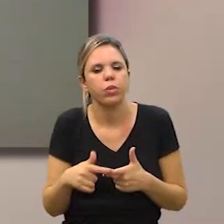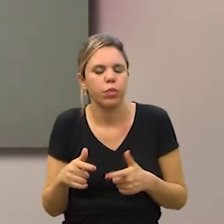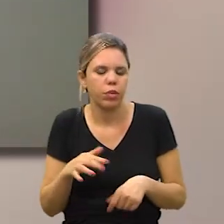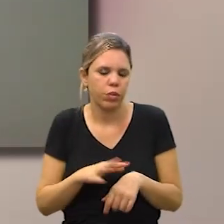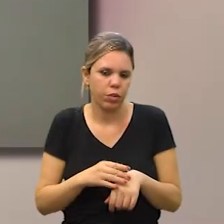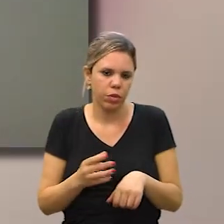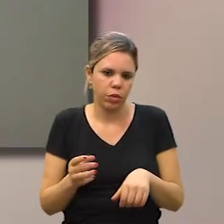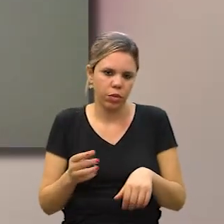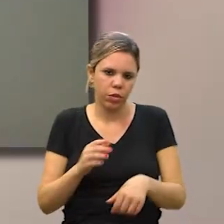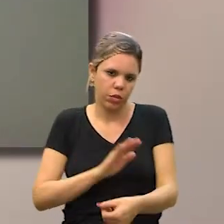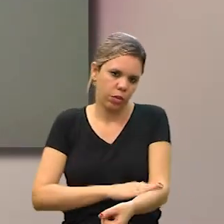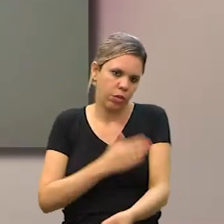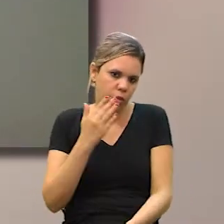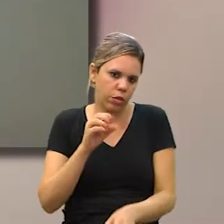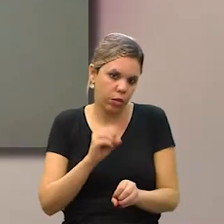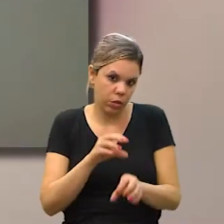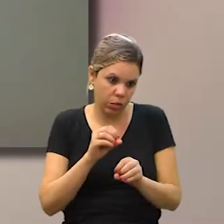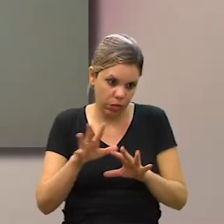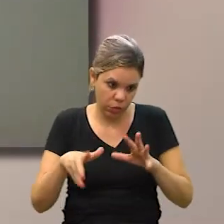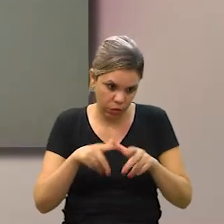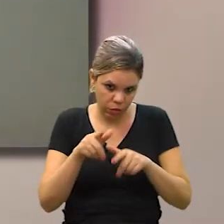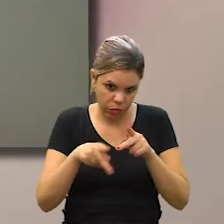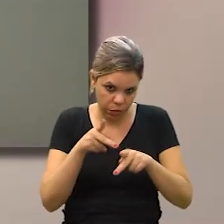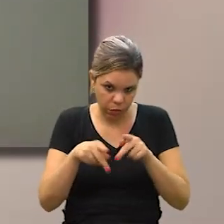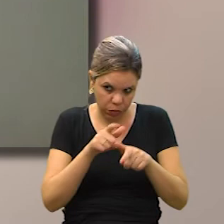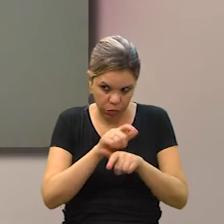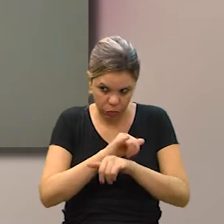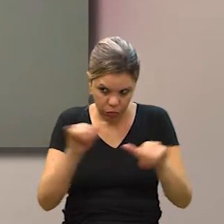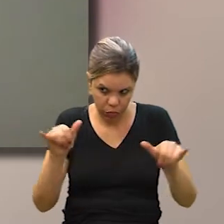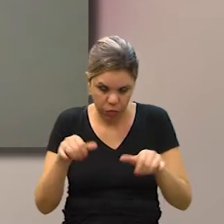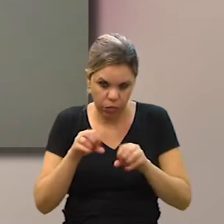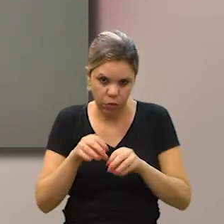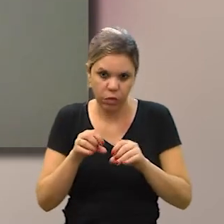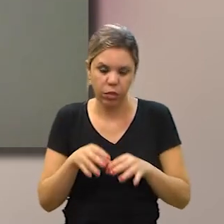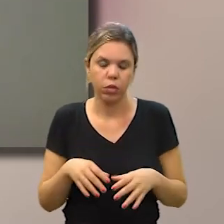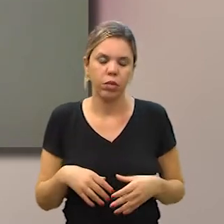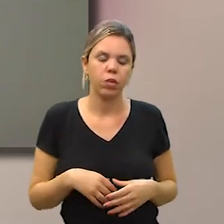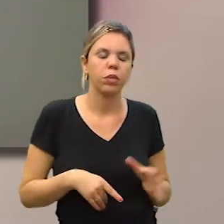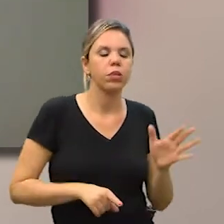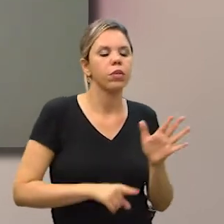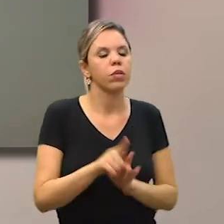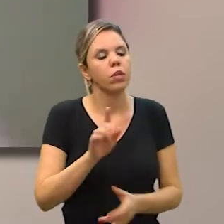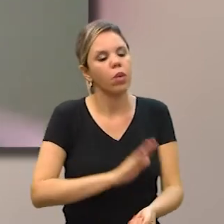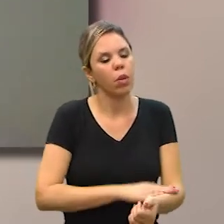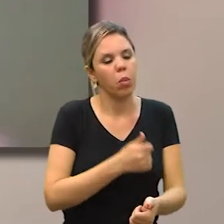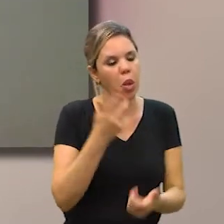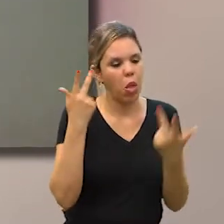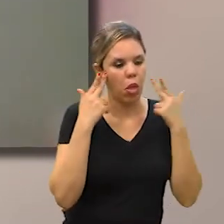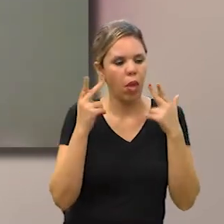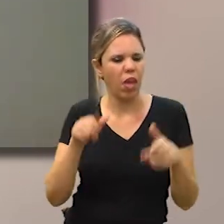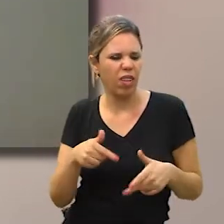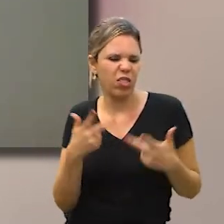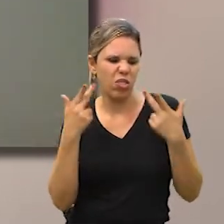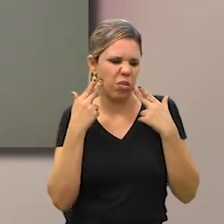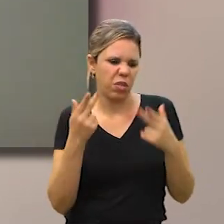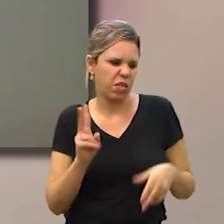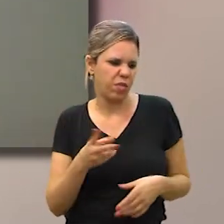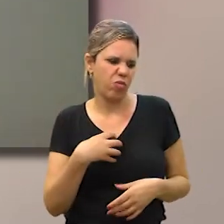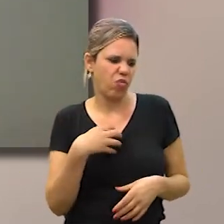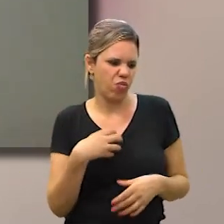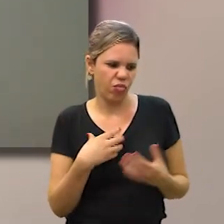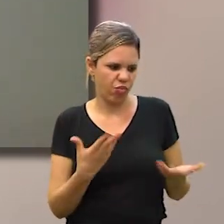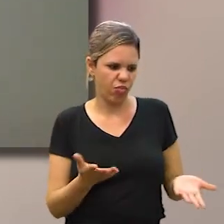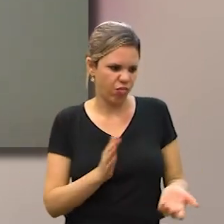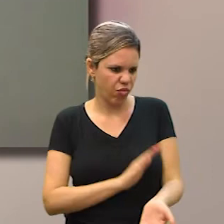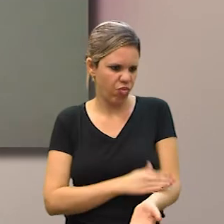uma questão Educacional A Gente Tem trabalhado bastante para isso as vezes a minha pressão está normal mas é assim mesmo sempre